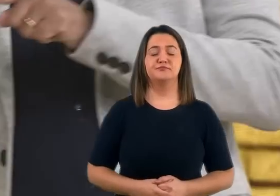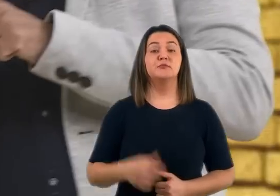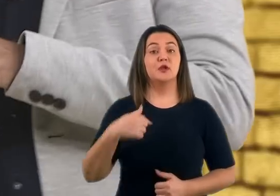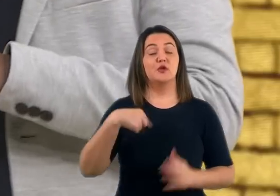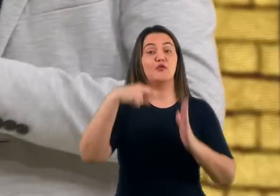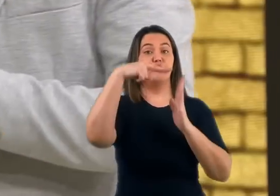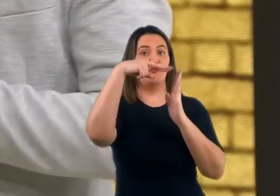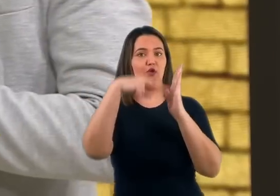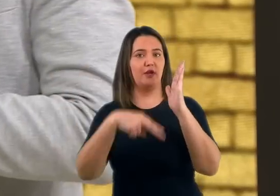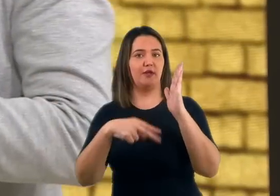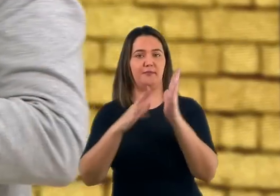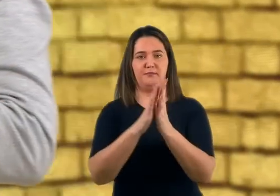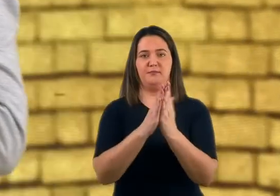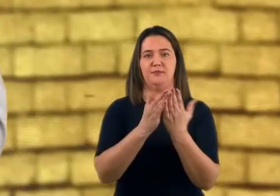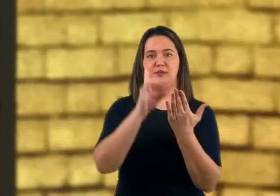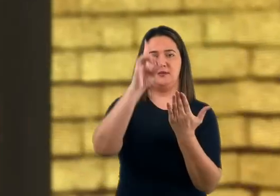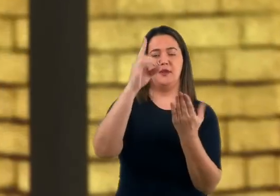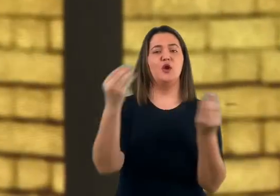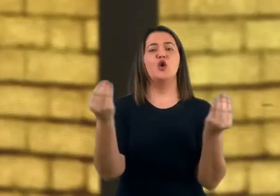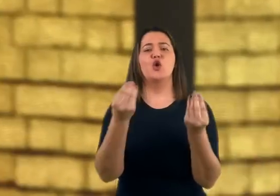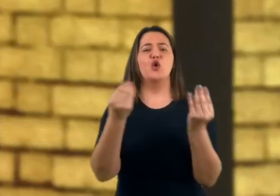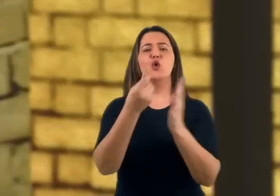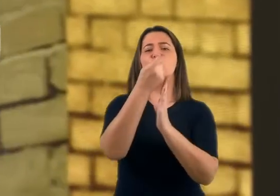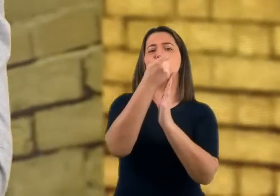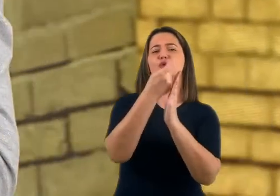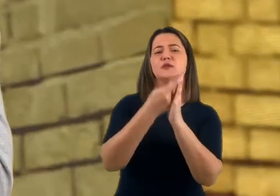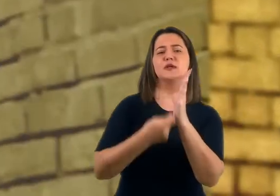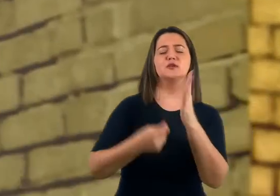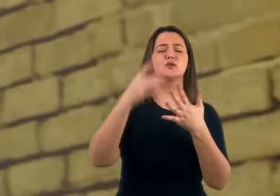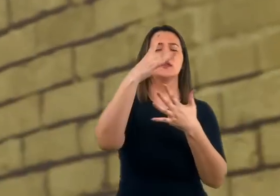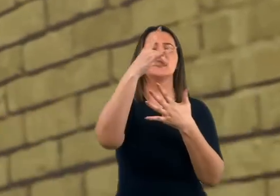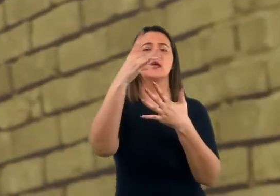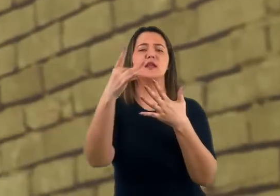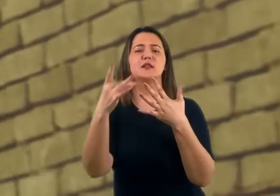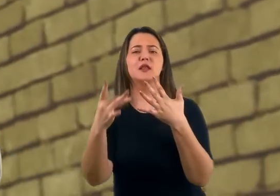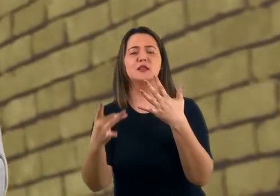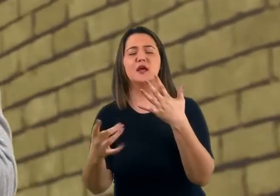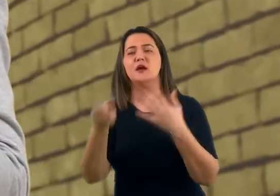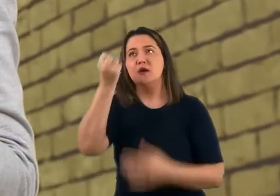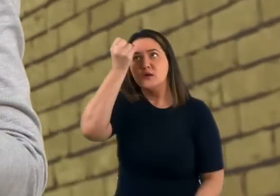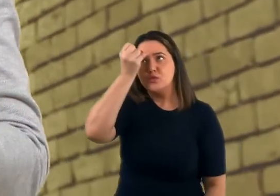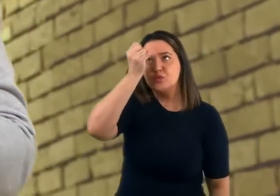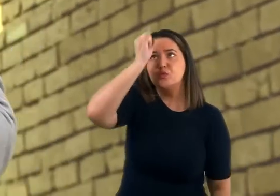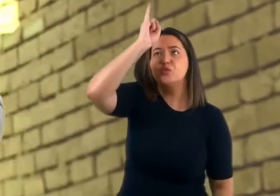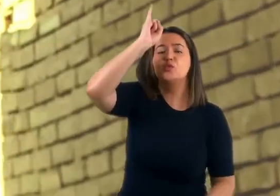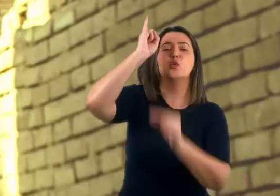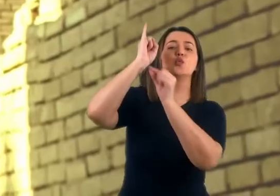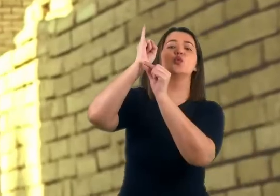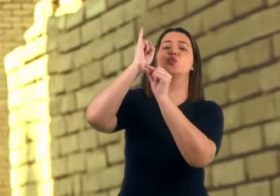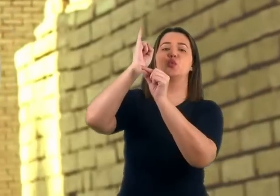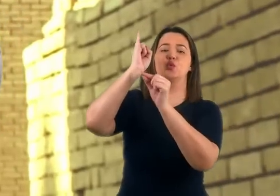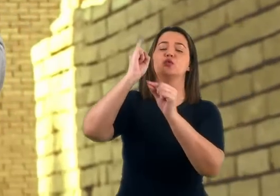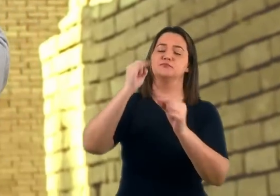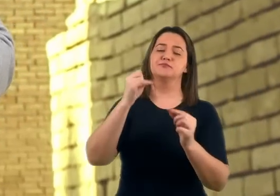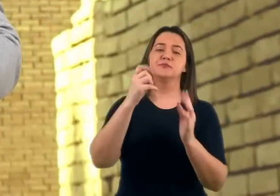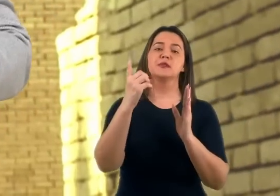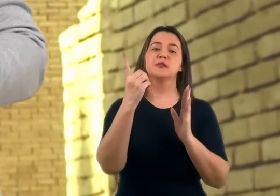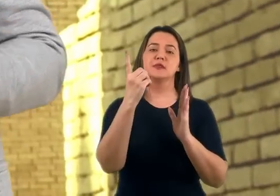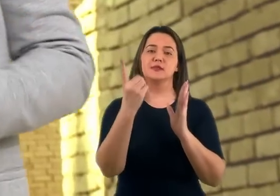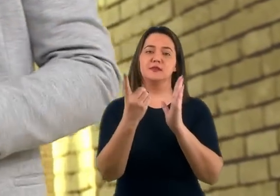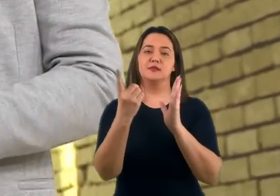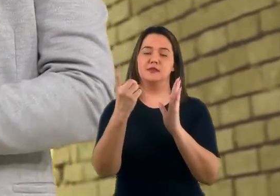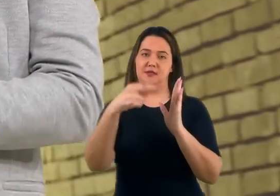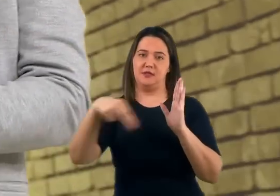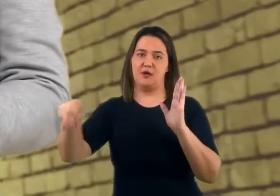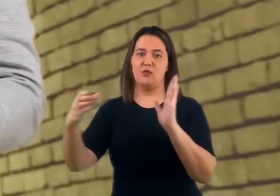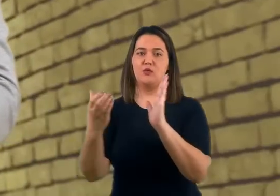quero ler para você agora na Bíblia como o texto bíblico descreve o surgimento desse pequeno chifre em Daniel capítulo 8.